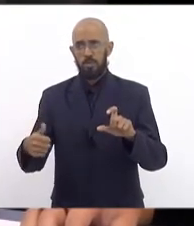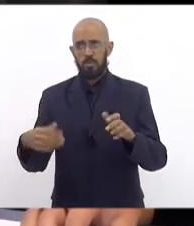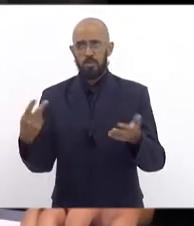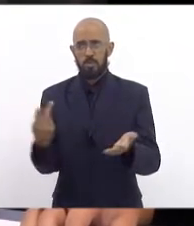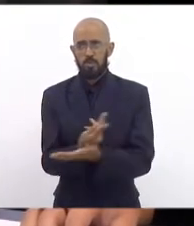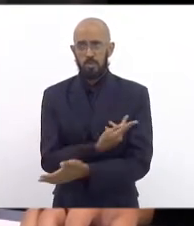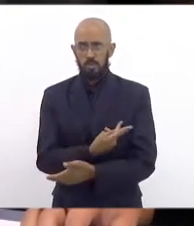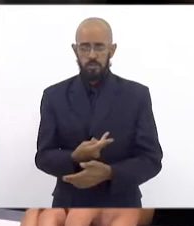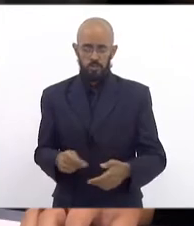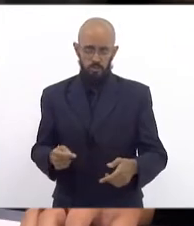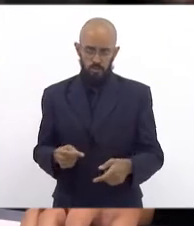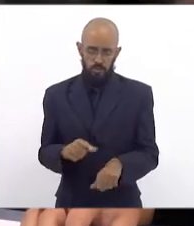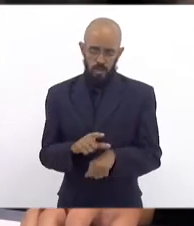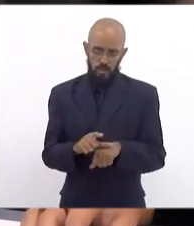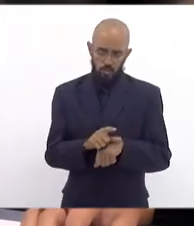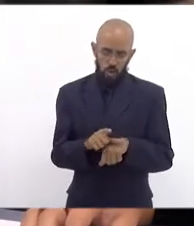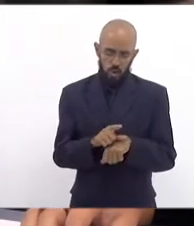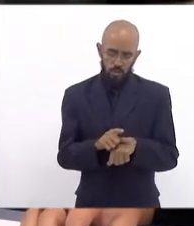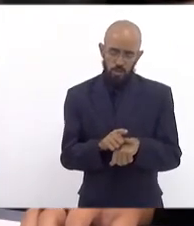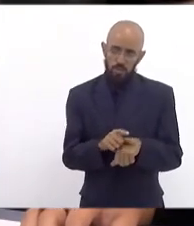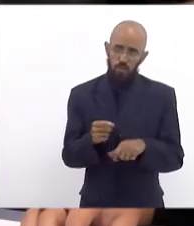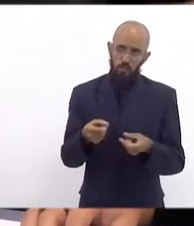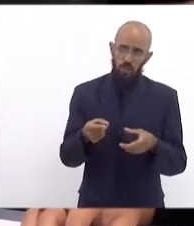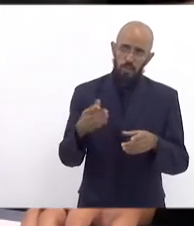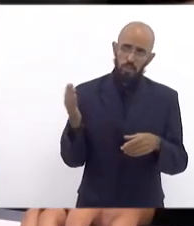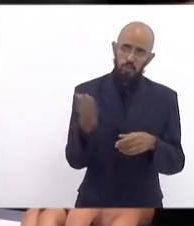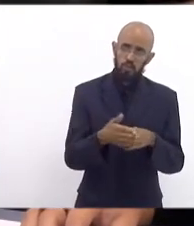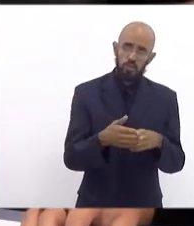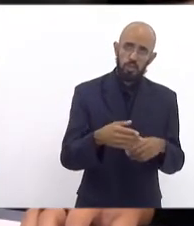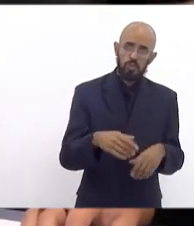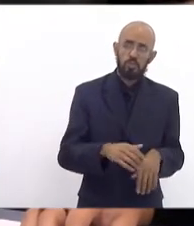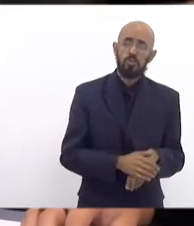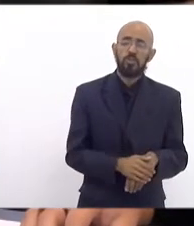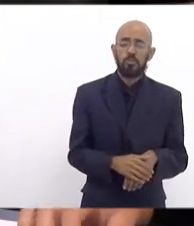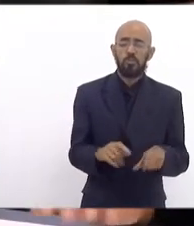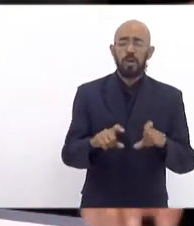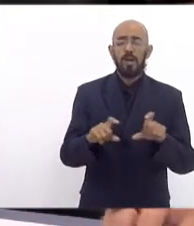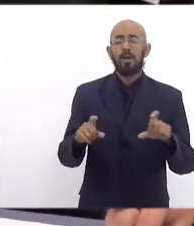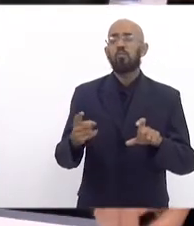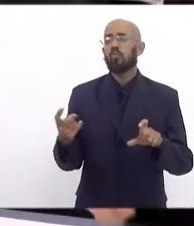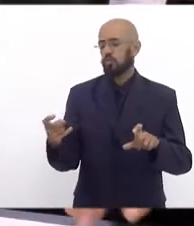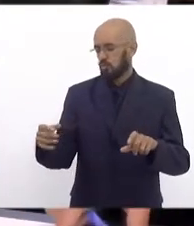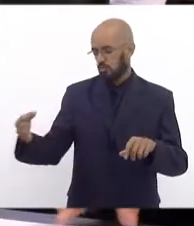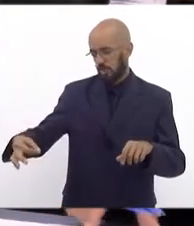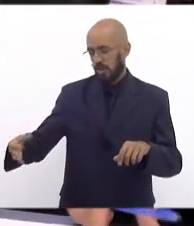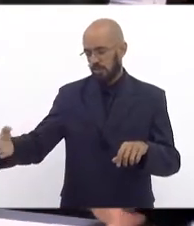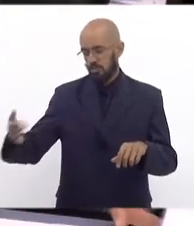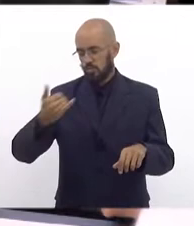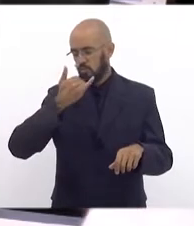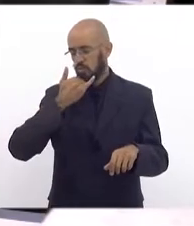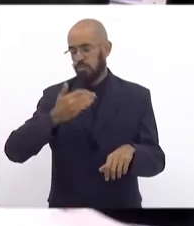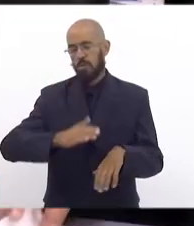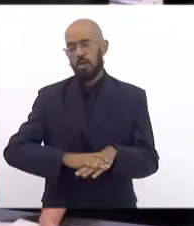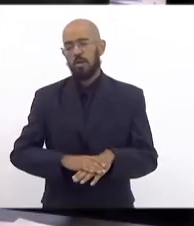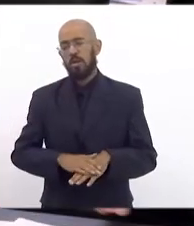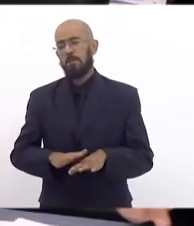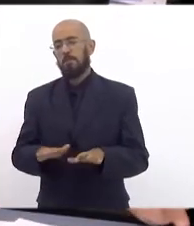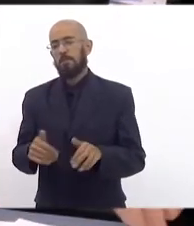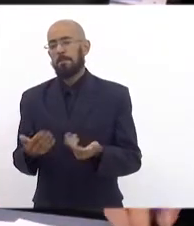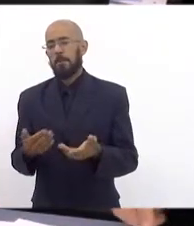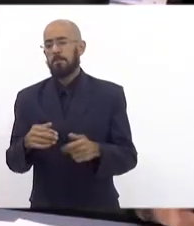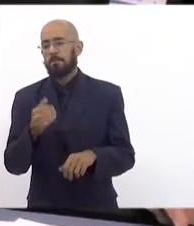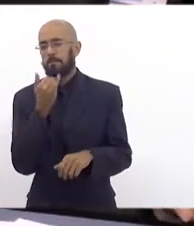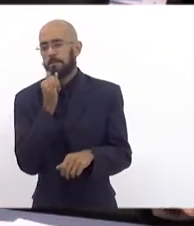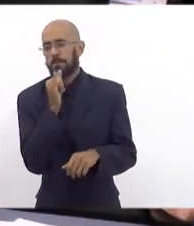ligado a um grupo parágrafo I do parágrafo único a desculpa é a e por exemplo